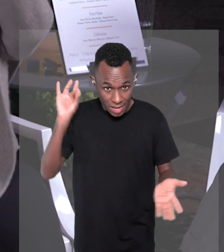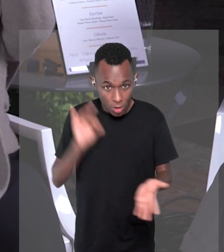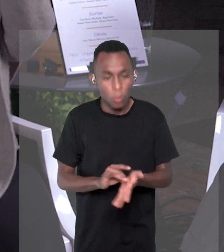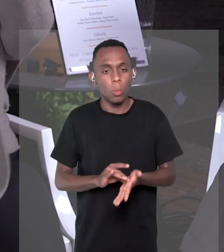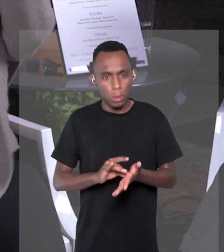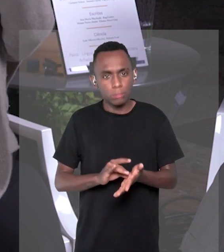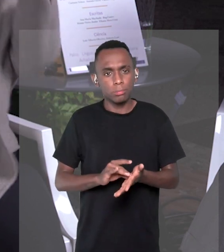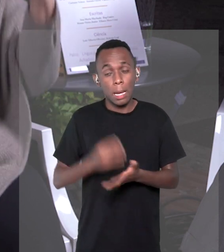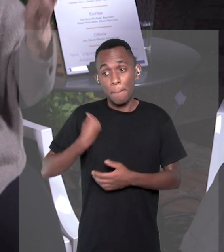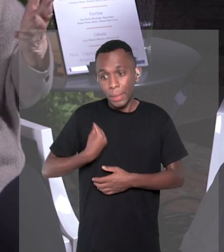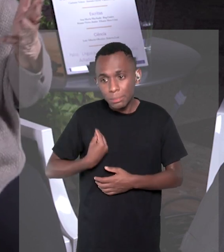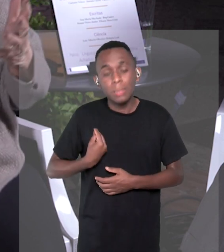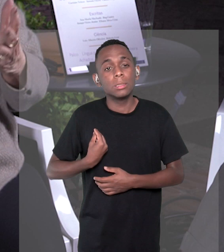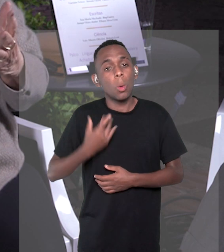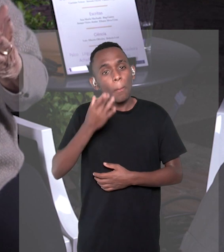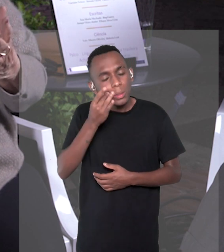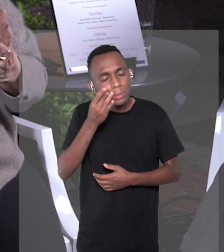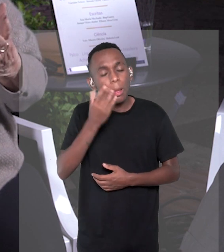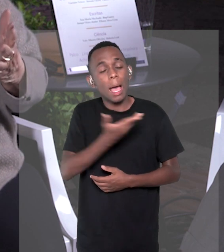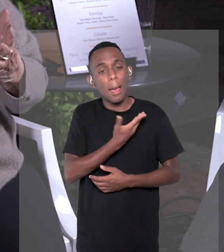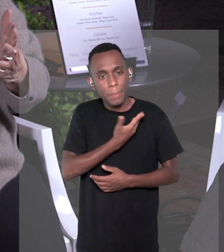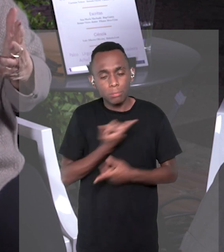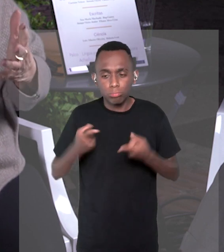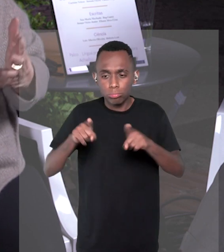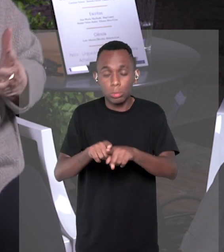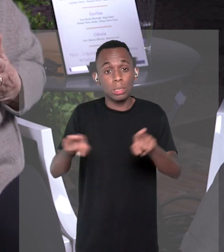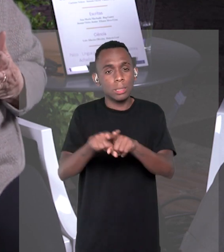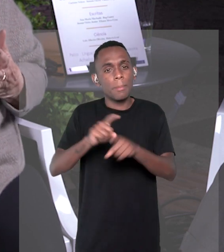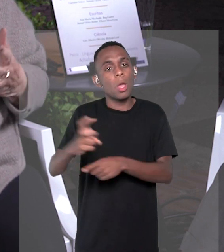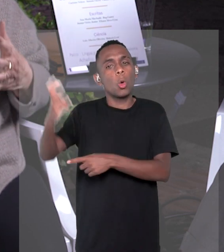imediatamente me associou na minha cabeça com uma série de outras